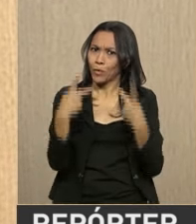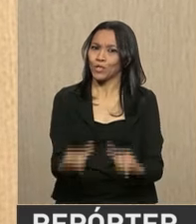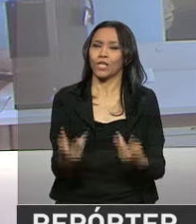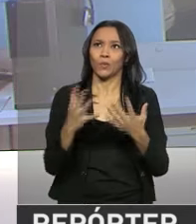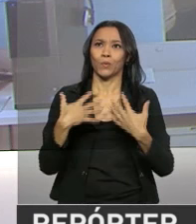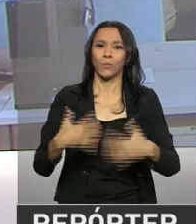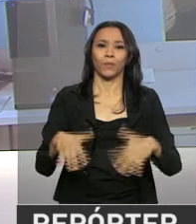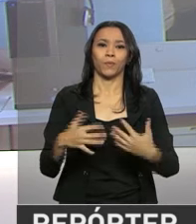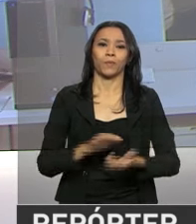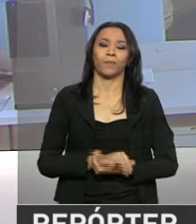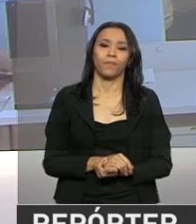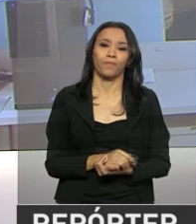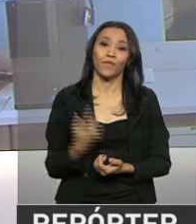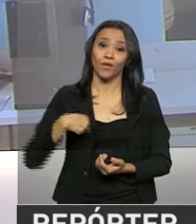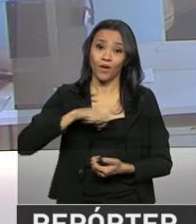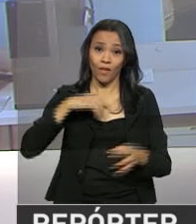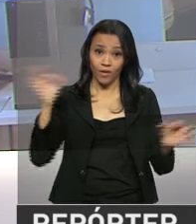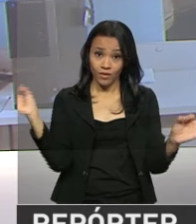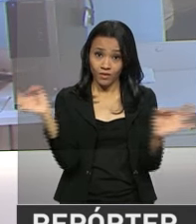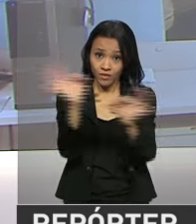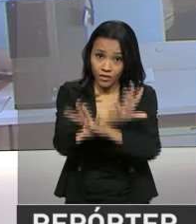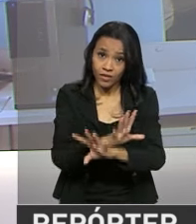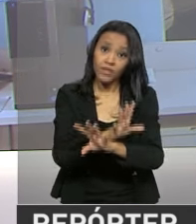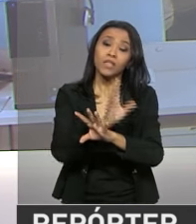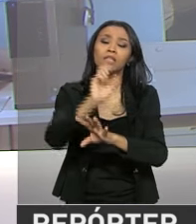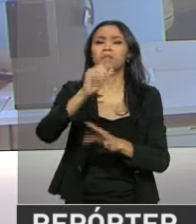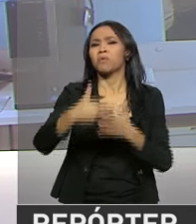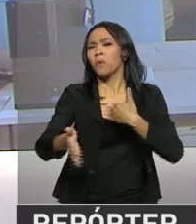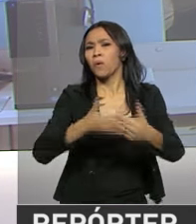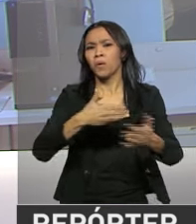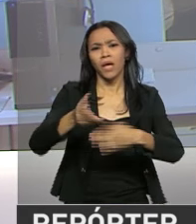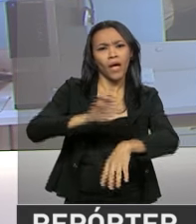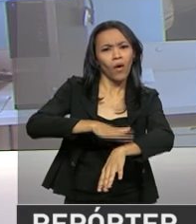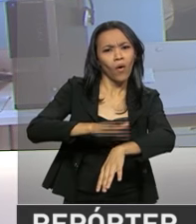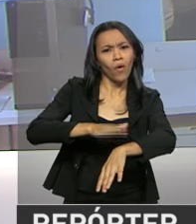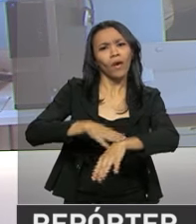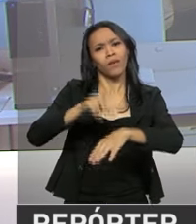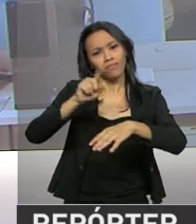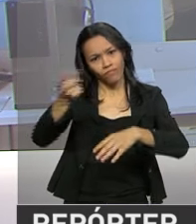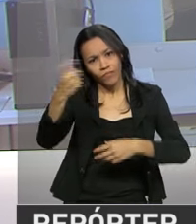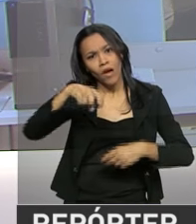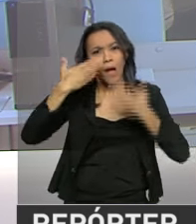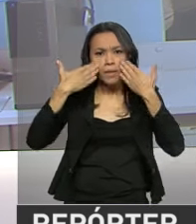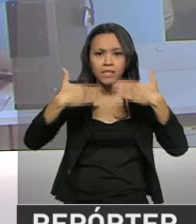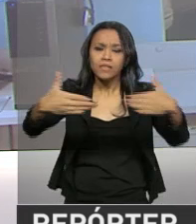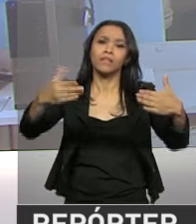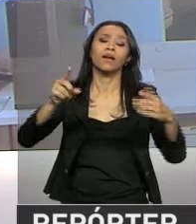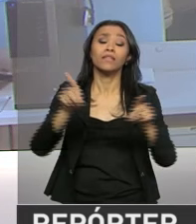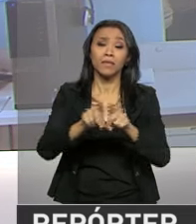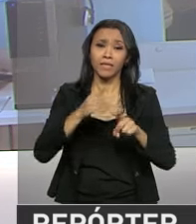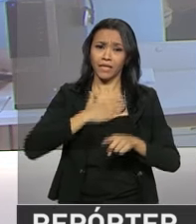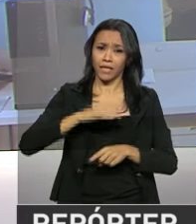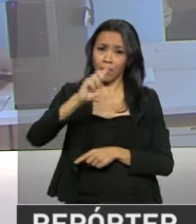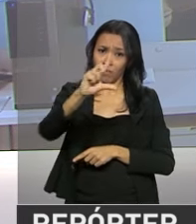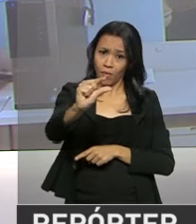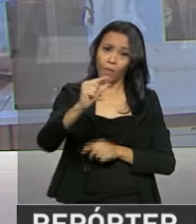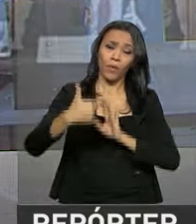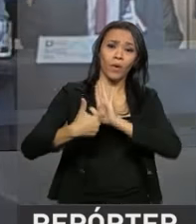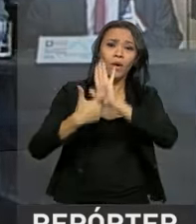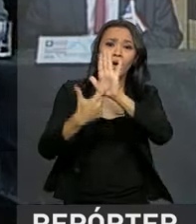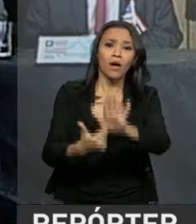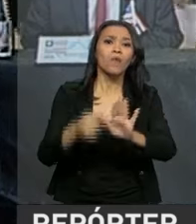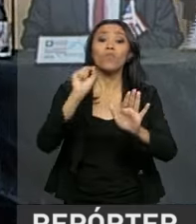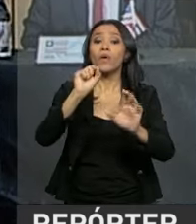nacional. Nós ficamos por aqui, voltamos a qualquer momento com outras informações e daqui a pouco com a transmissão ao vivo